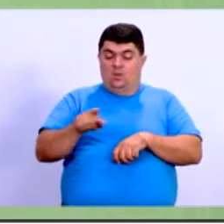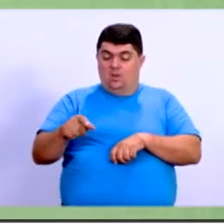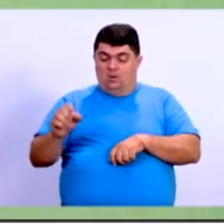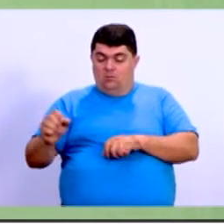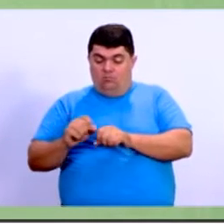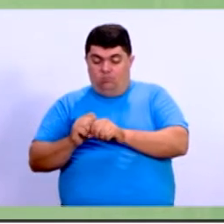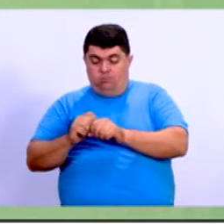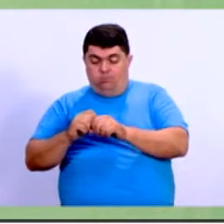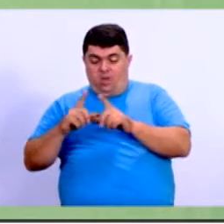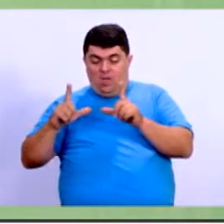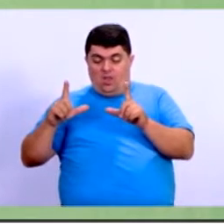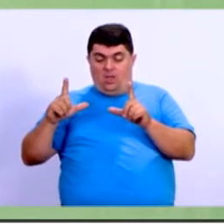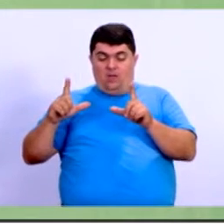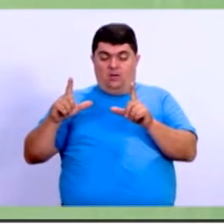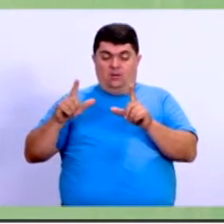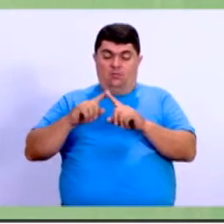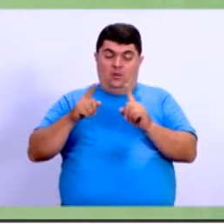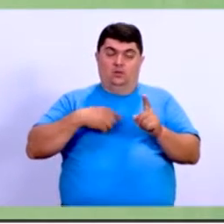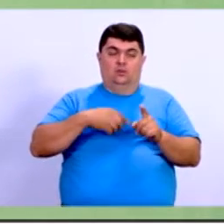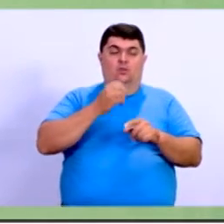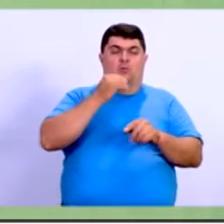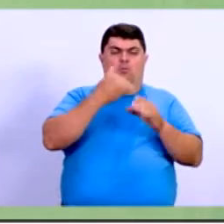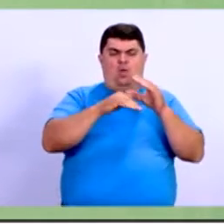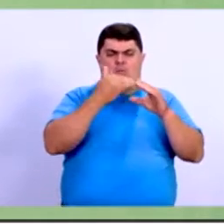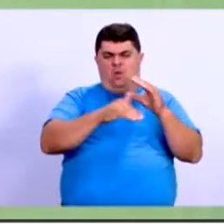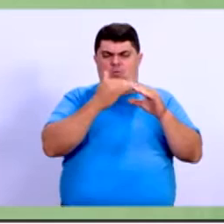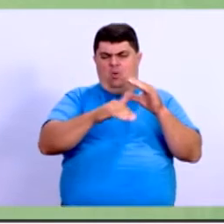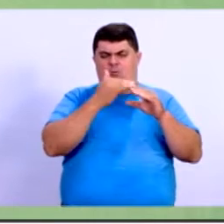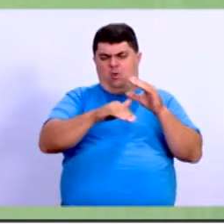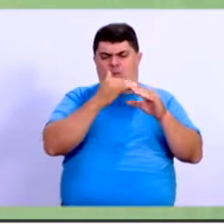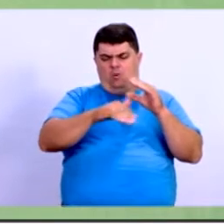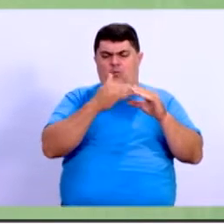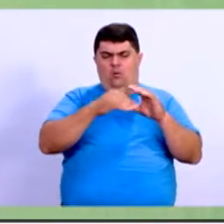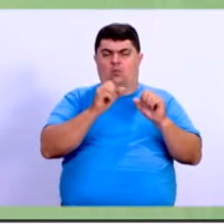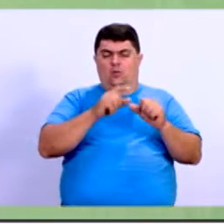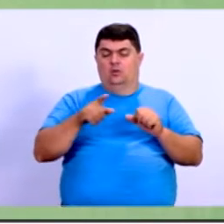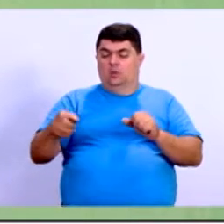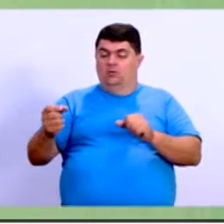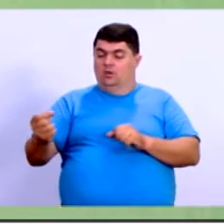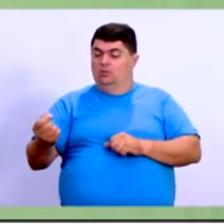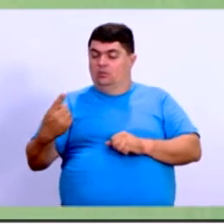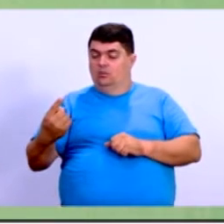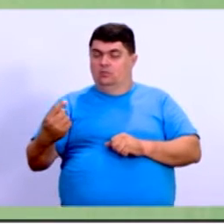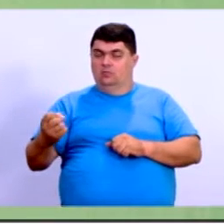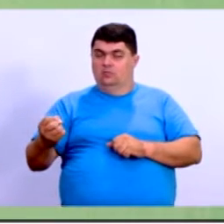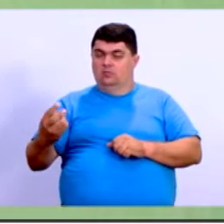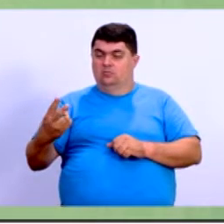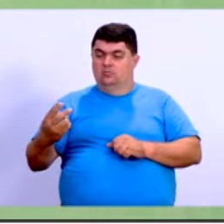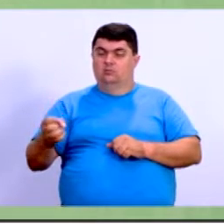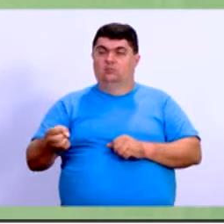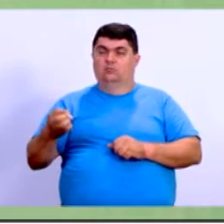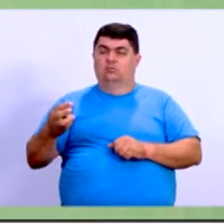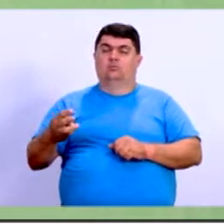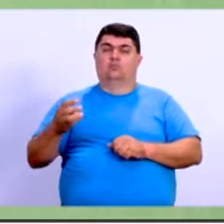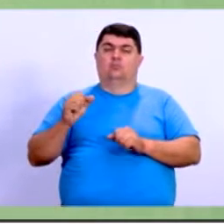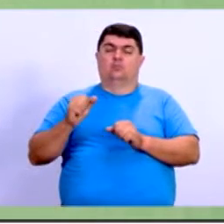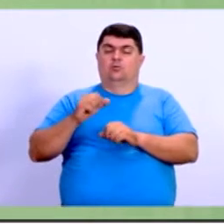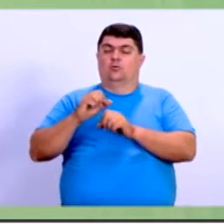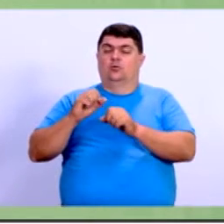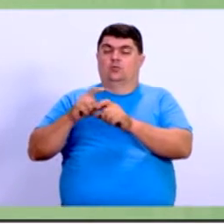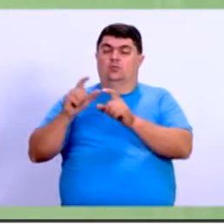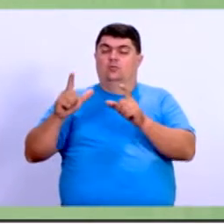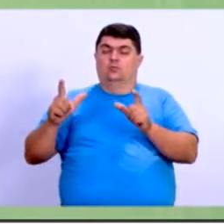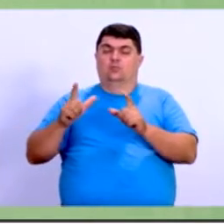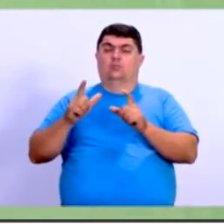pode continuar mandando mensagens, certo? Então, as mensagens podem estar sendo executadas em paralelo. Eu posso mandar uma